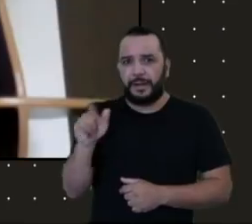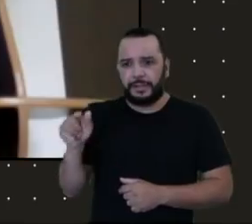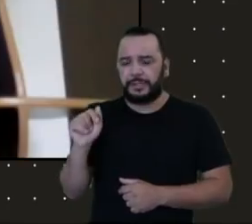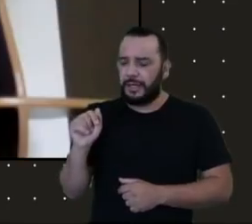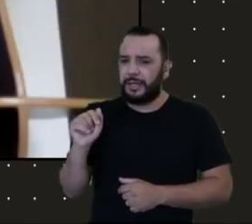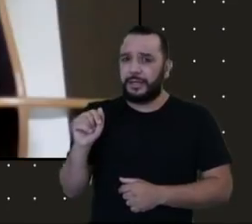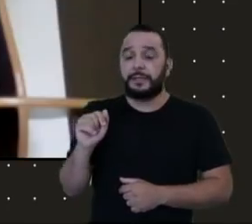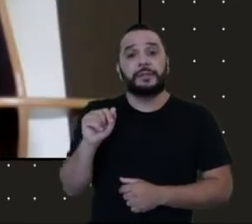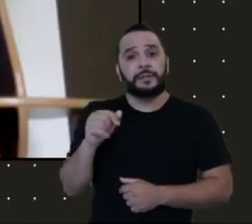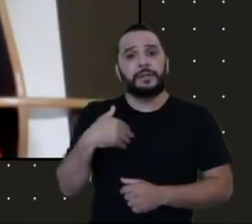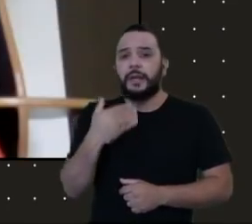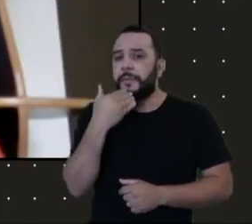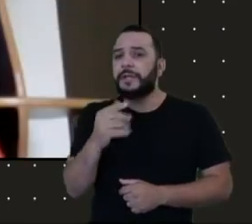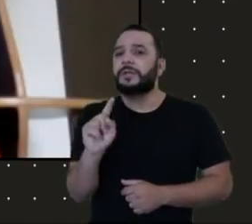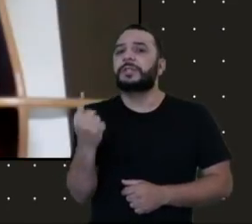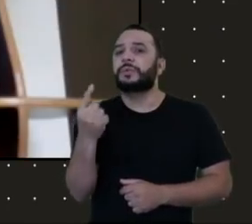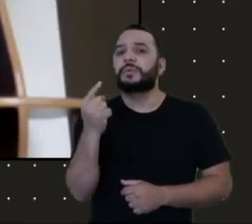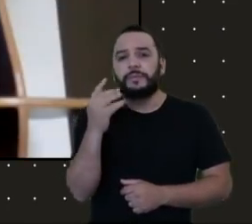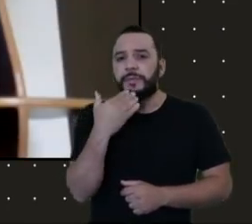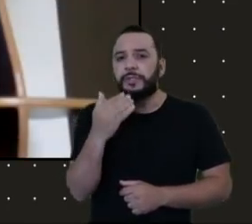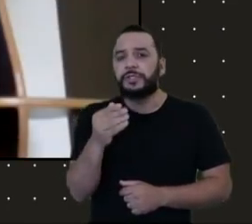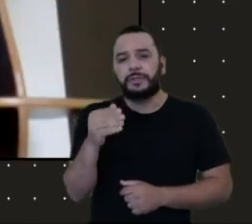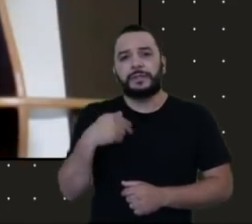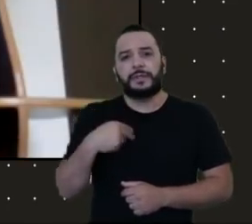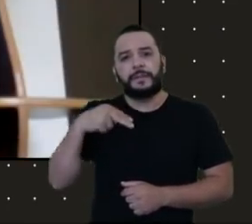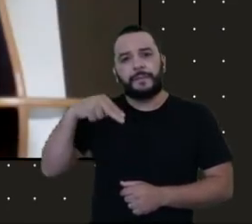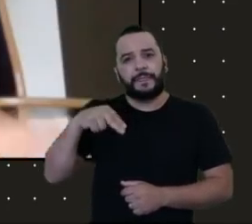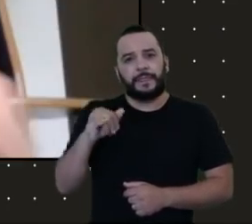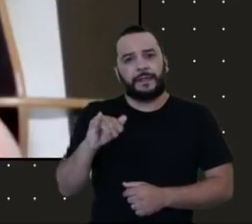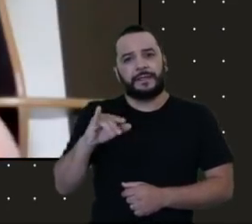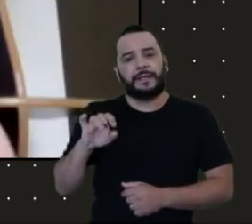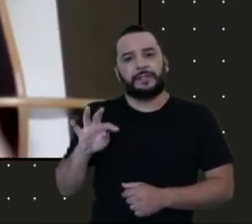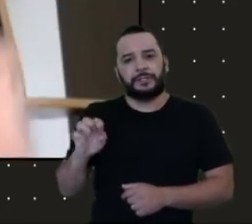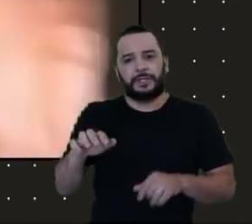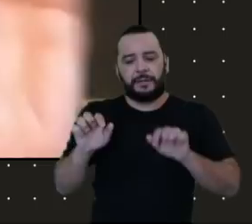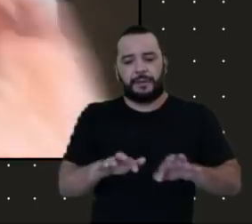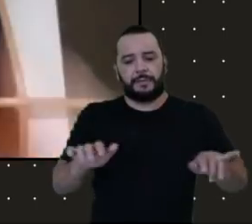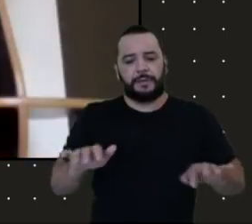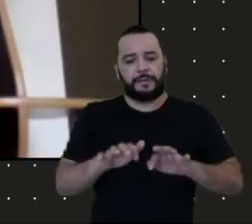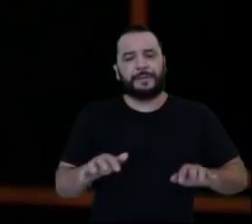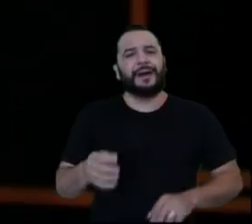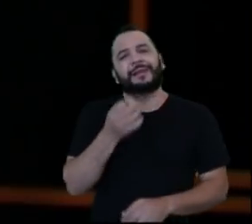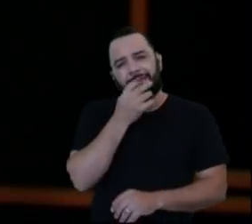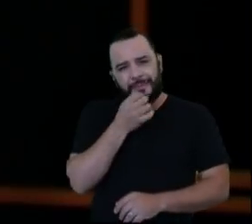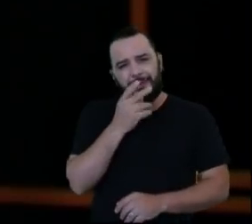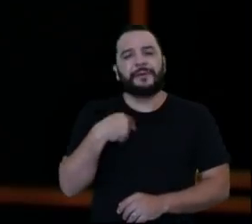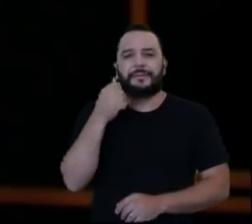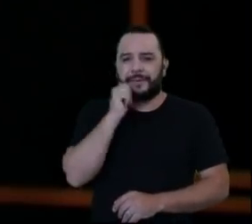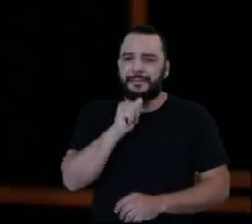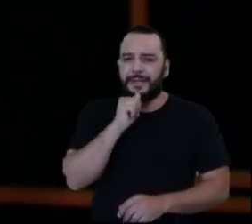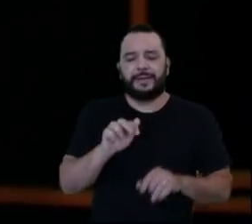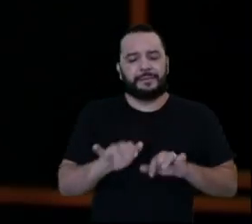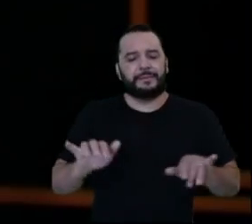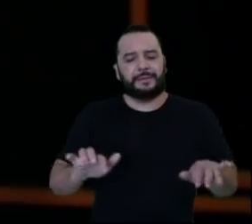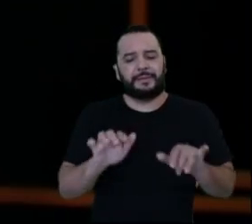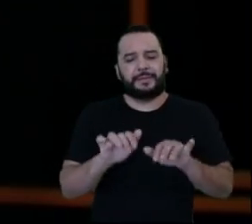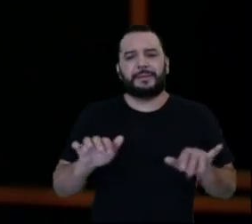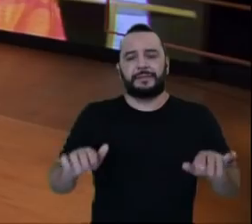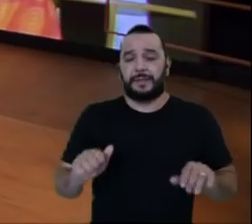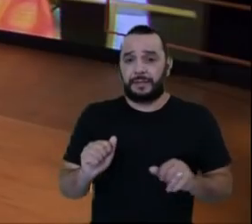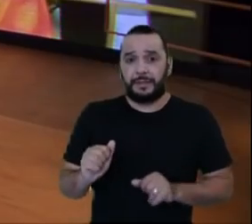que aflição, ai, me veio um negócio, ai, ruim, não quero nem pensar nisso, deixa para lá, esqueci. Mas eu fiquei com essa informação,